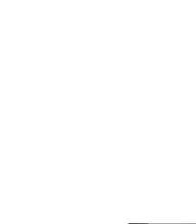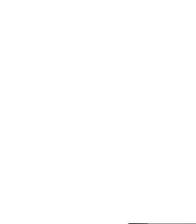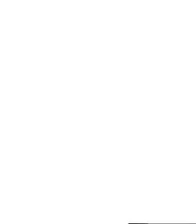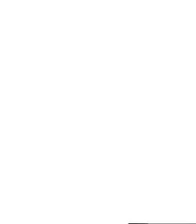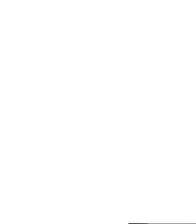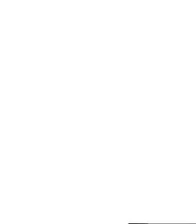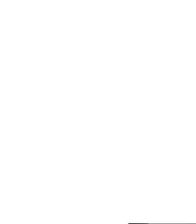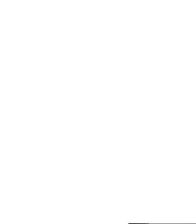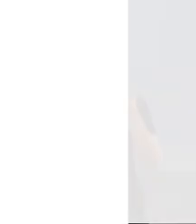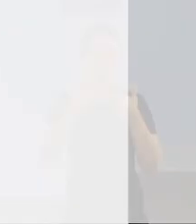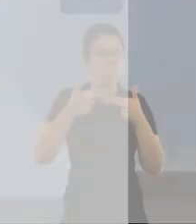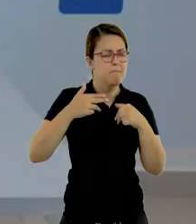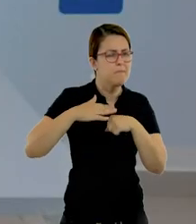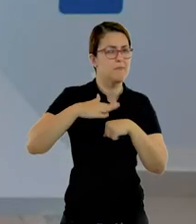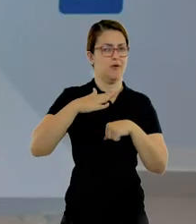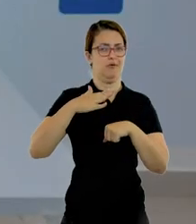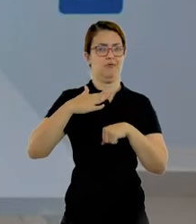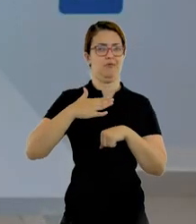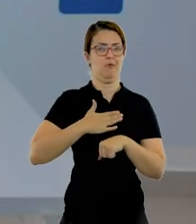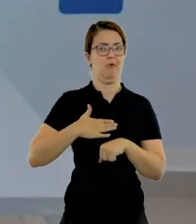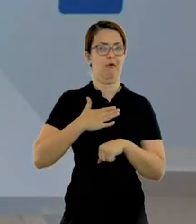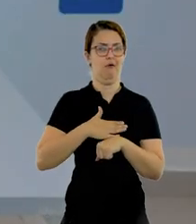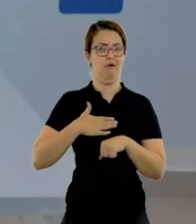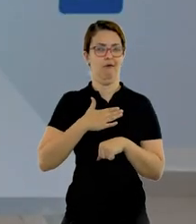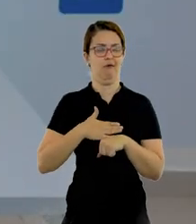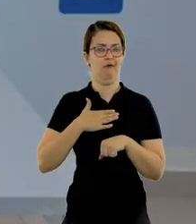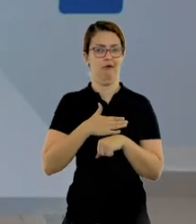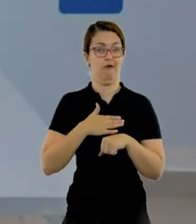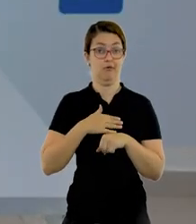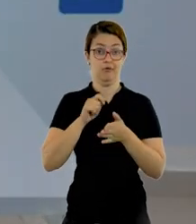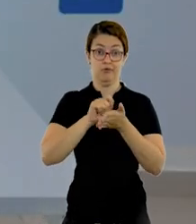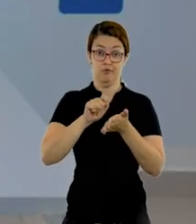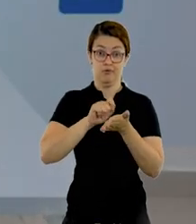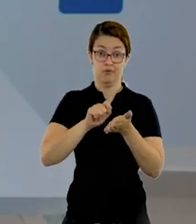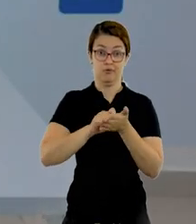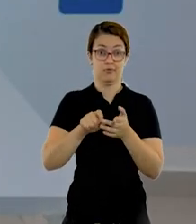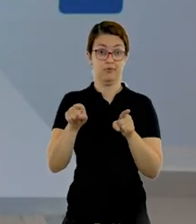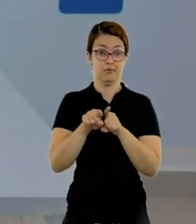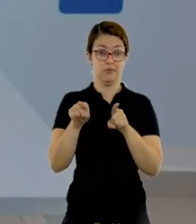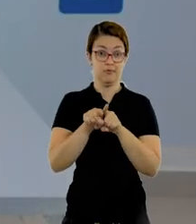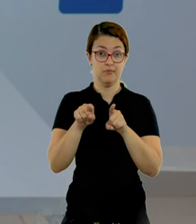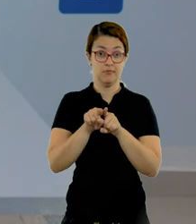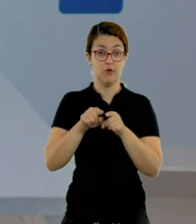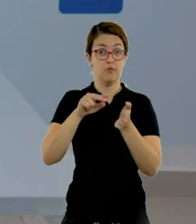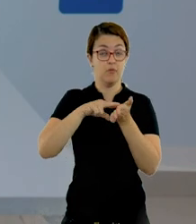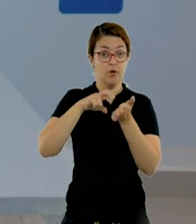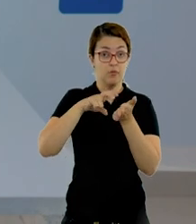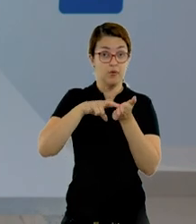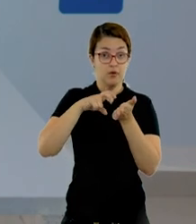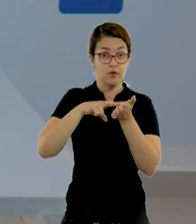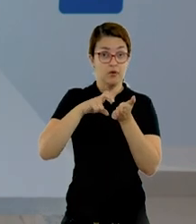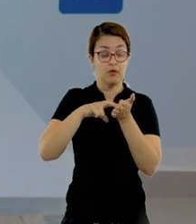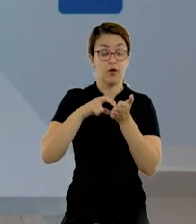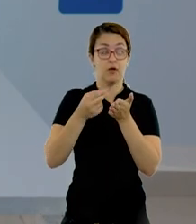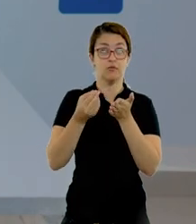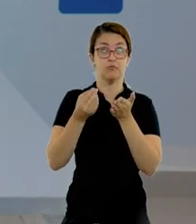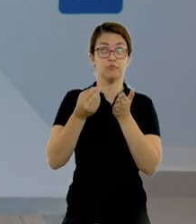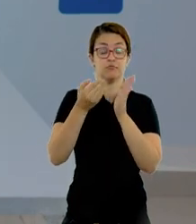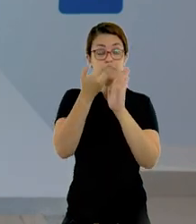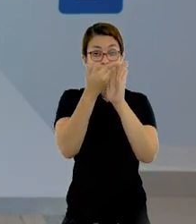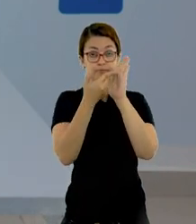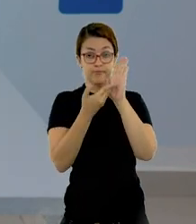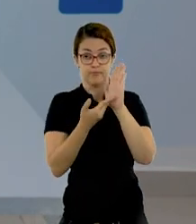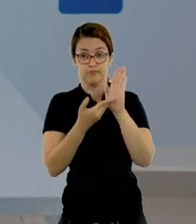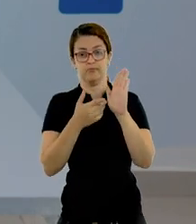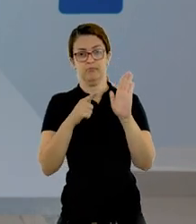fruta favorita? E aí, através do vídeo que vocês vão assistir e também do vocabulário que estará disponível, vocês vão ter a oportunidade